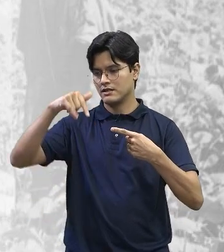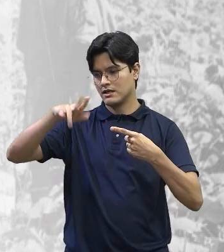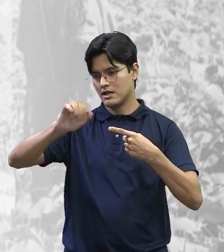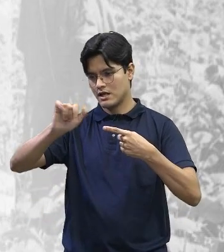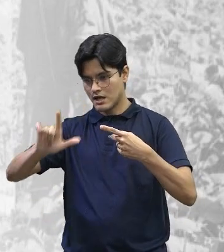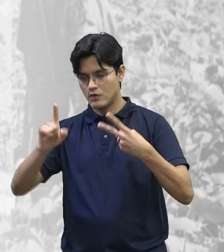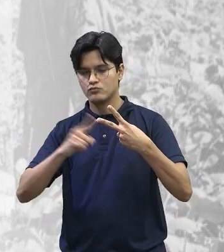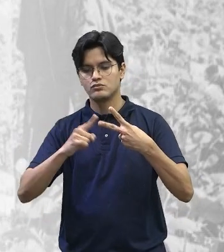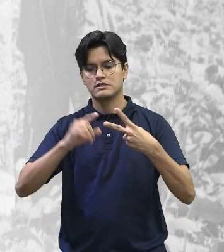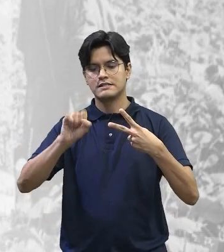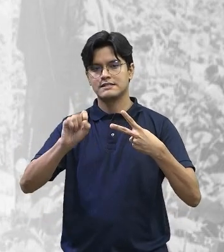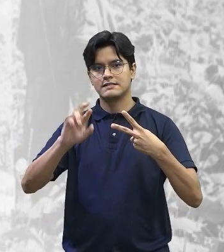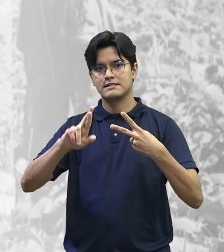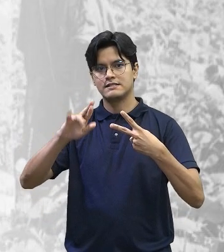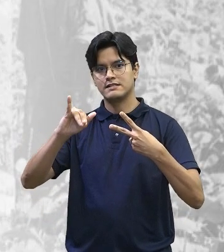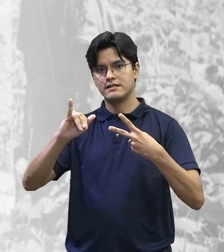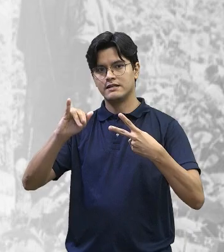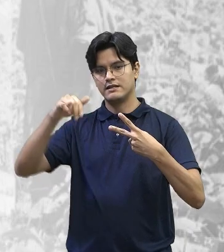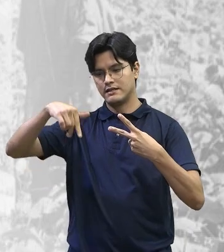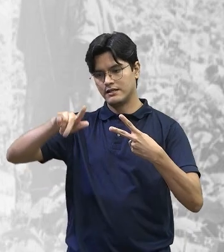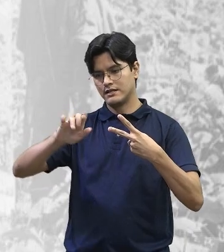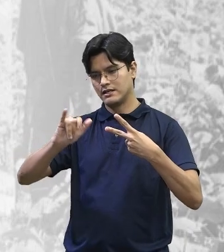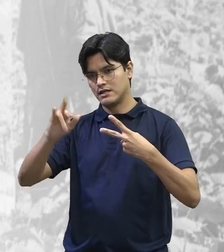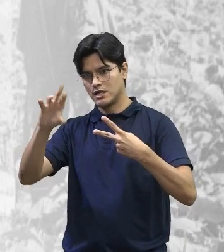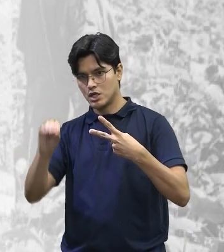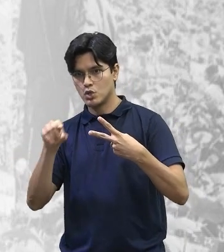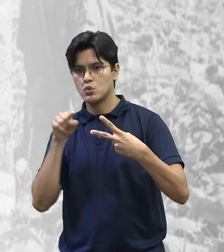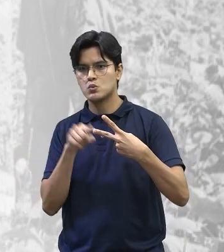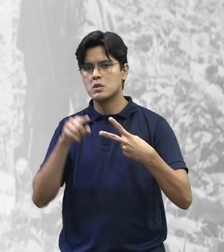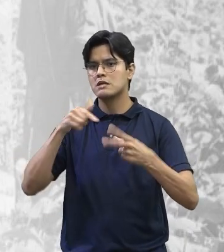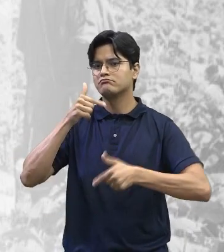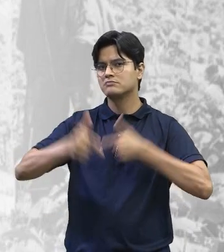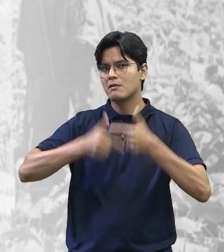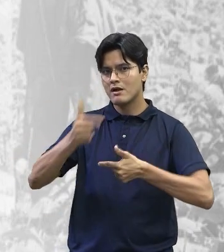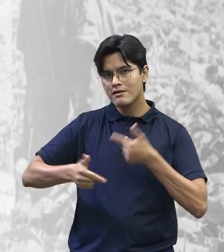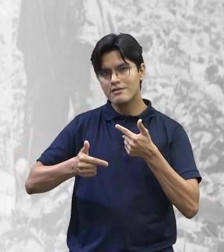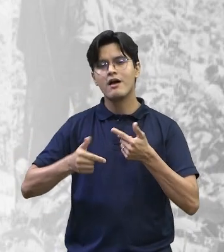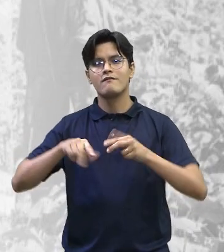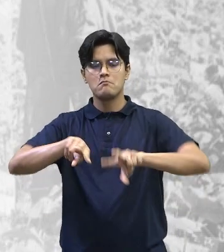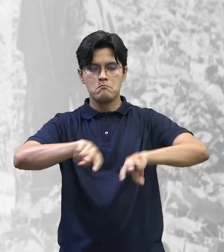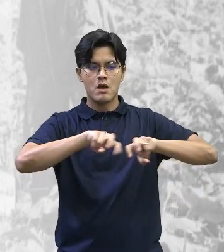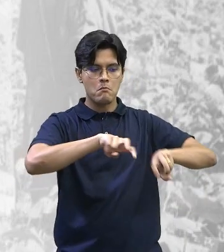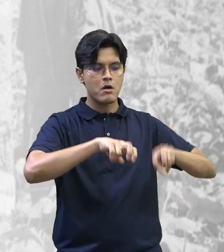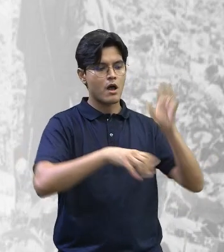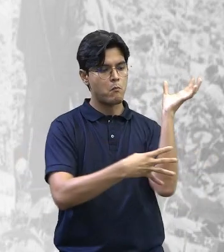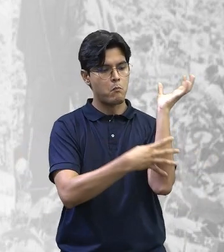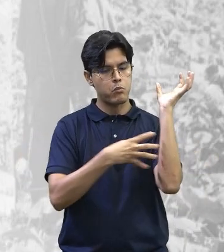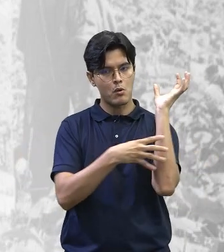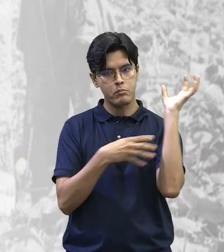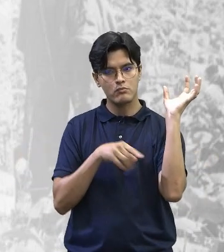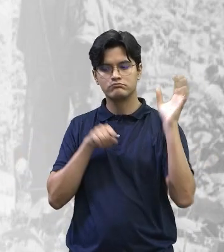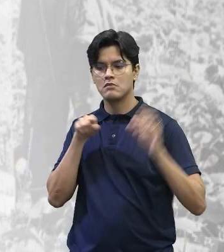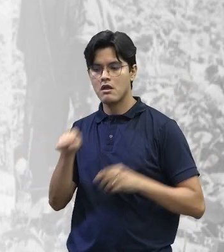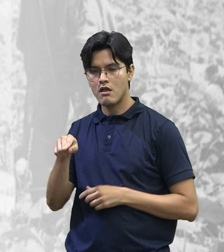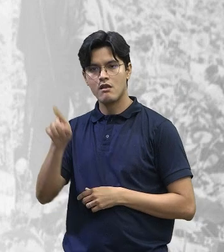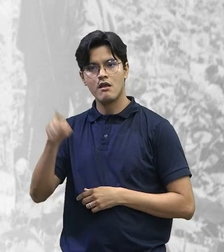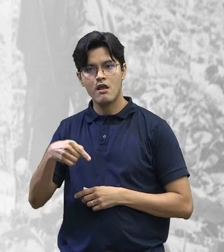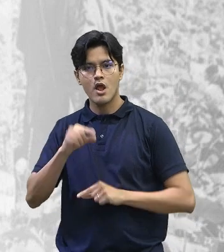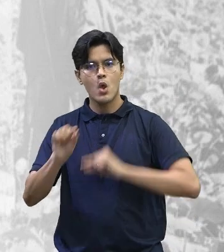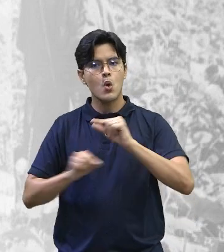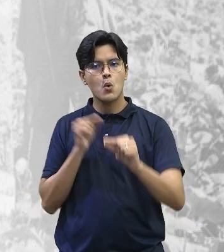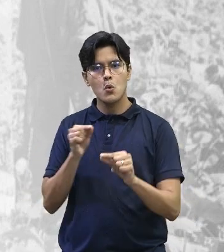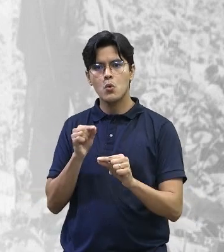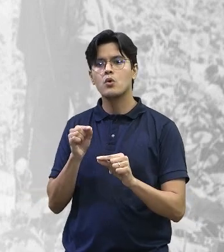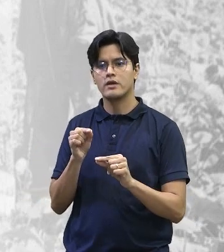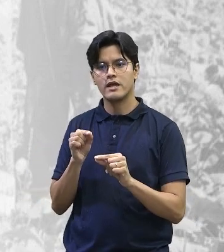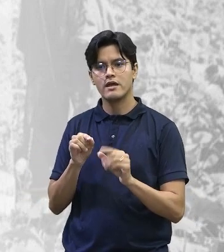de fato trabalhava na exploração do látex da borracha. O seringueiro provinha das camadas mais baixas